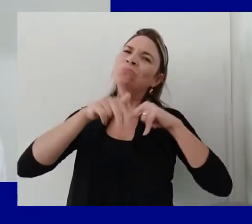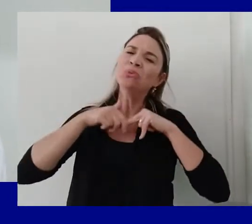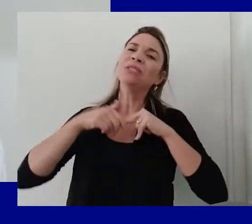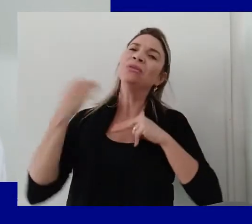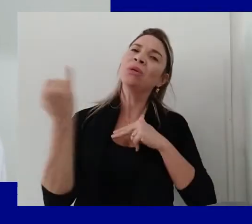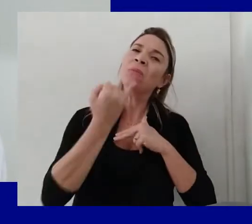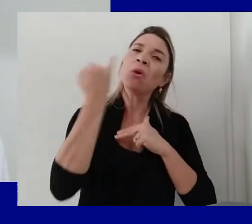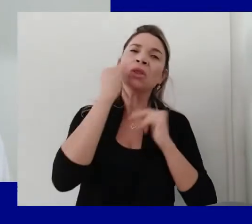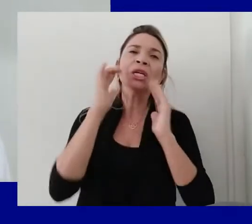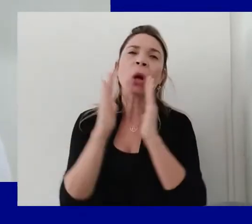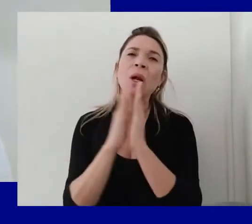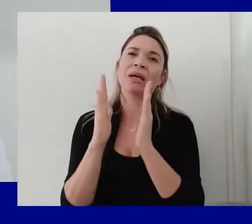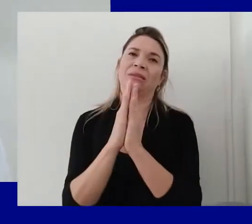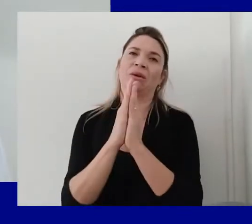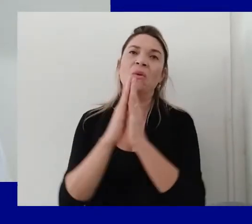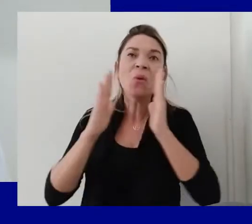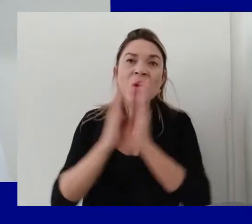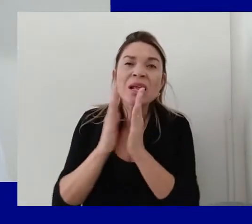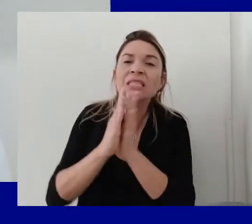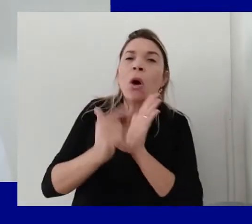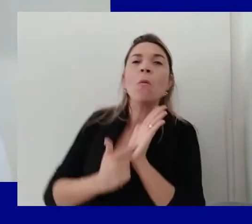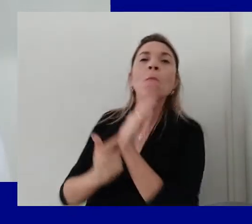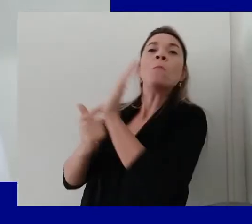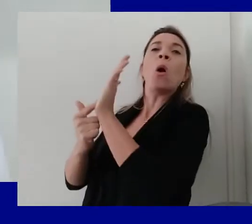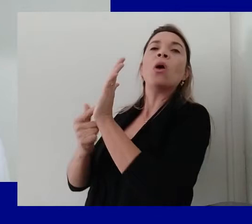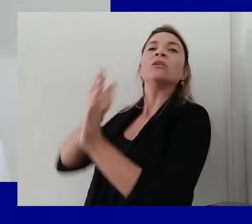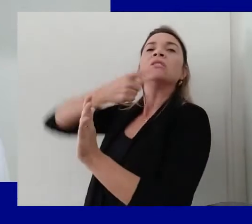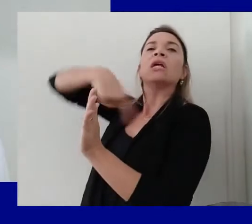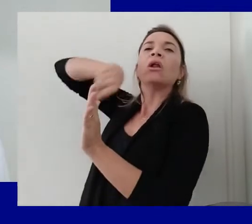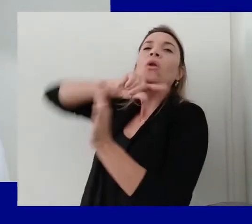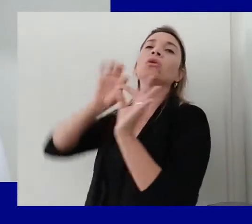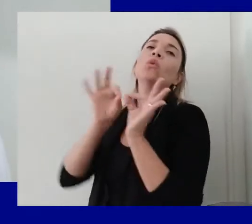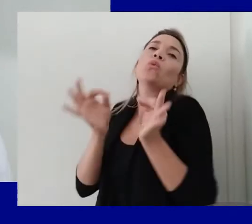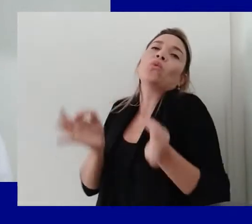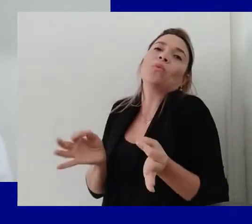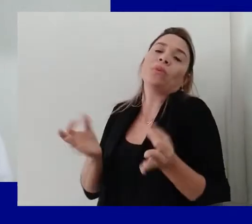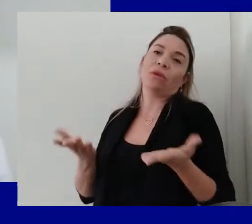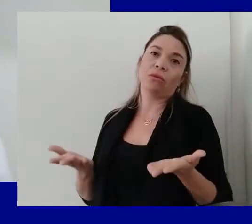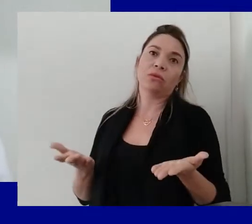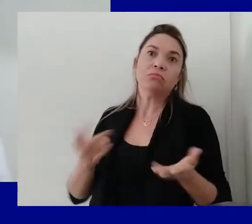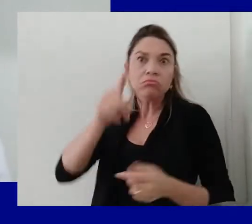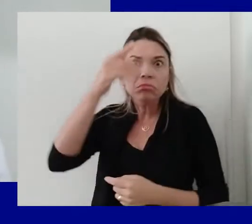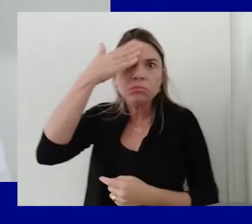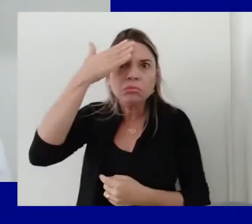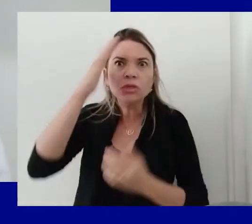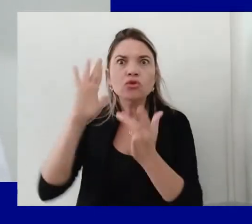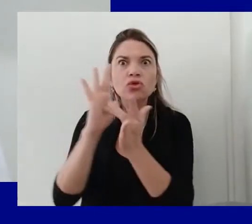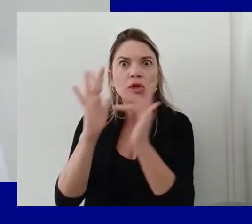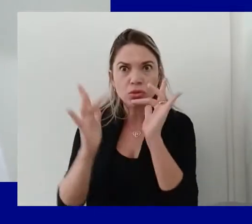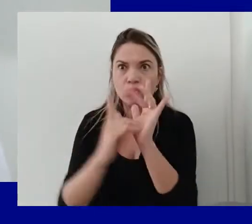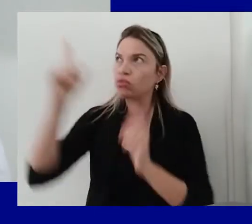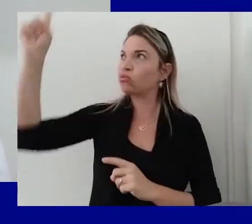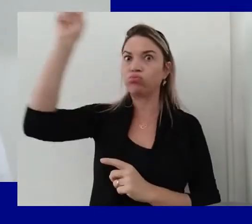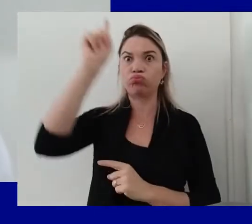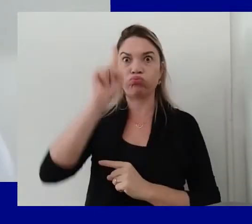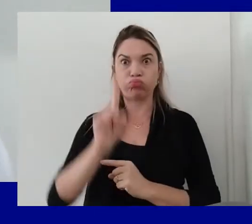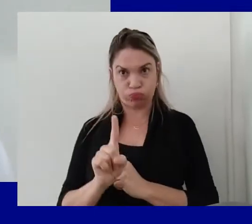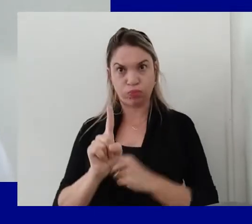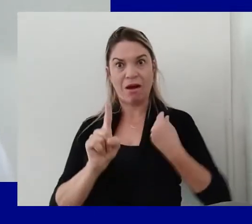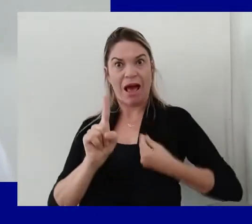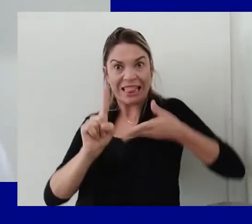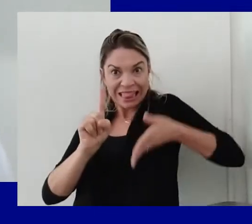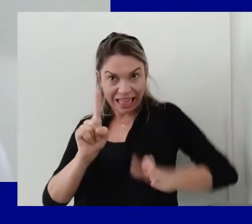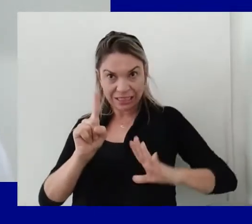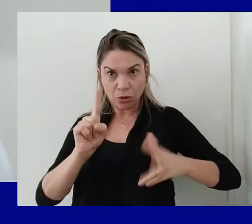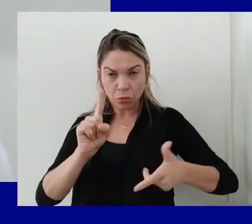caráter de Cristo, que mesmo sendo Deus, se humilhou, e orou e exercitou essa dependência